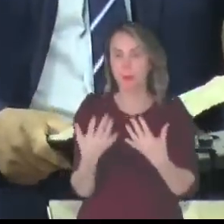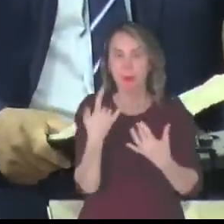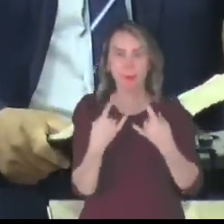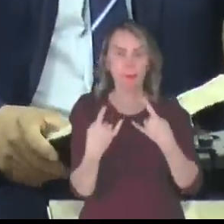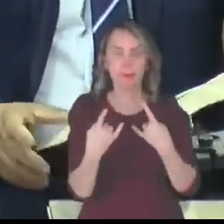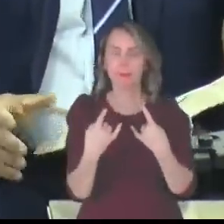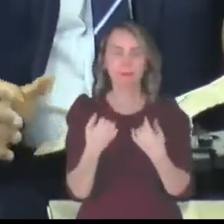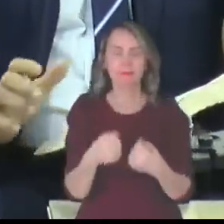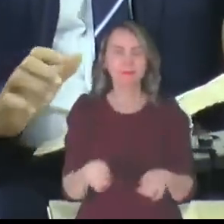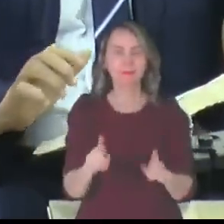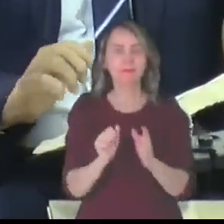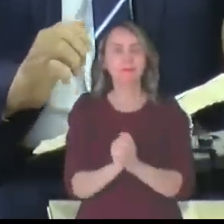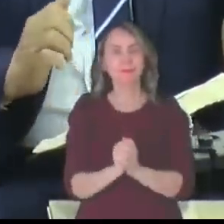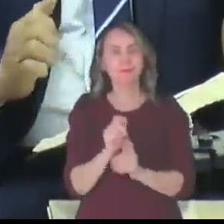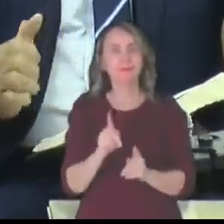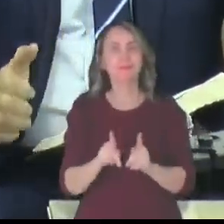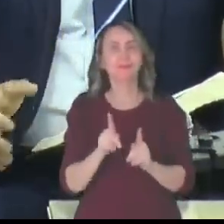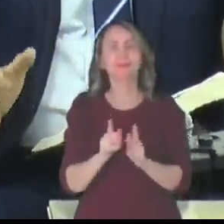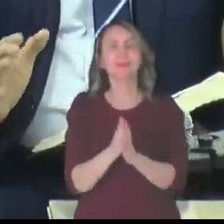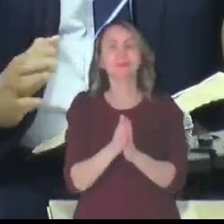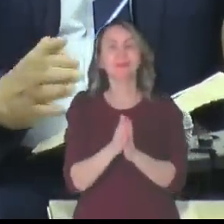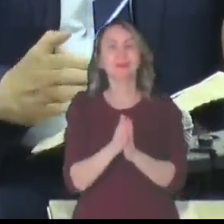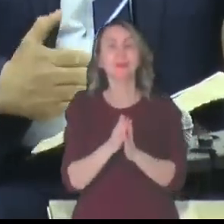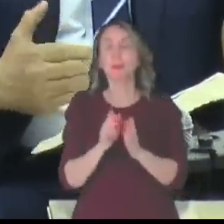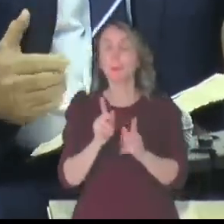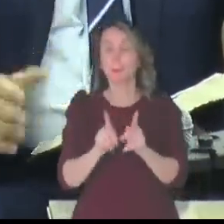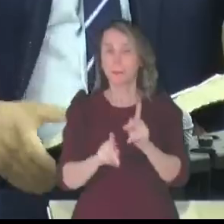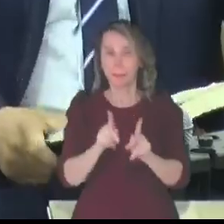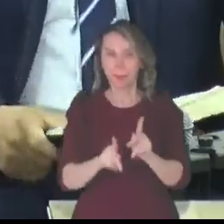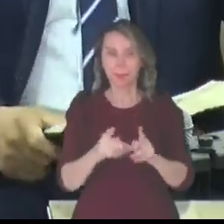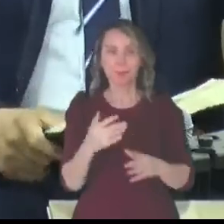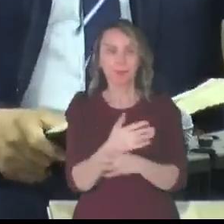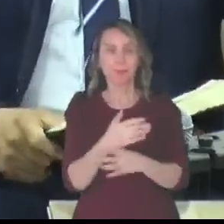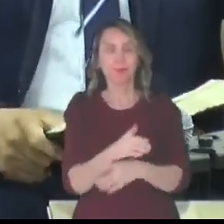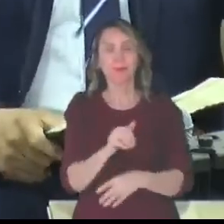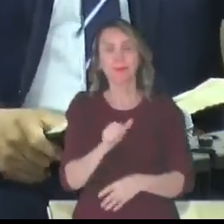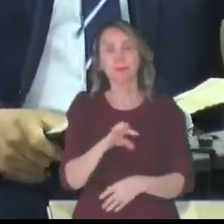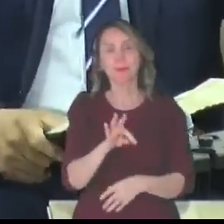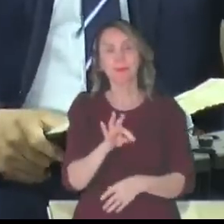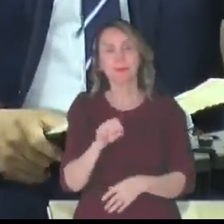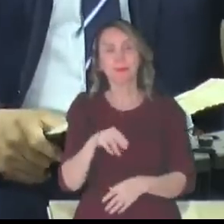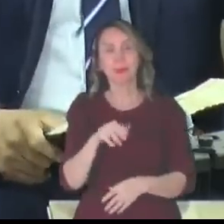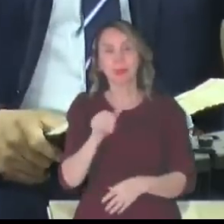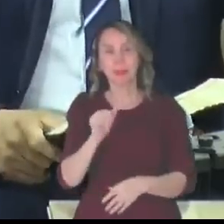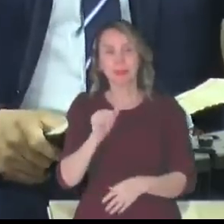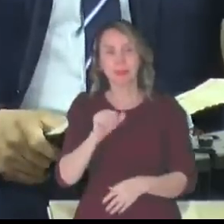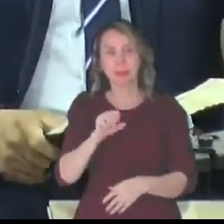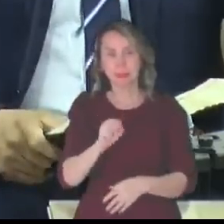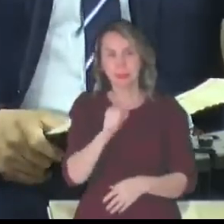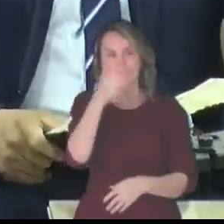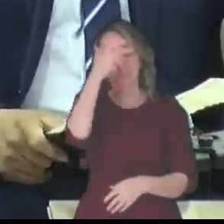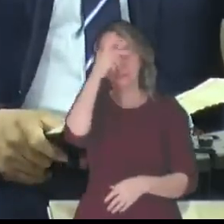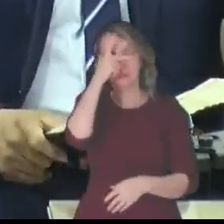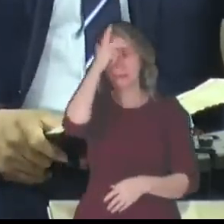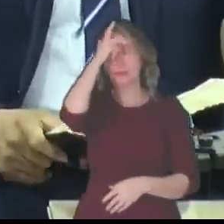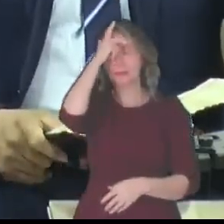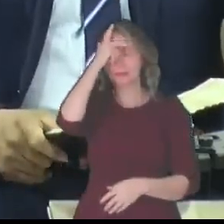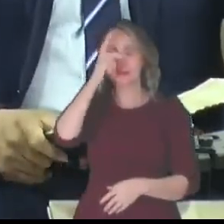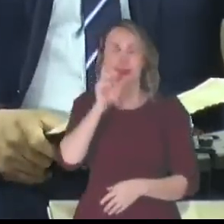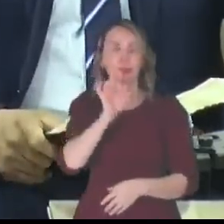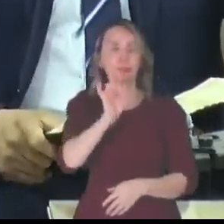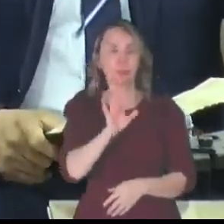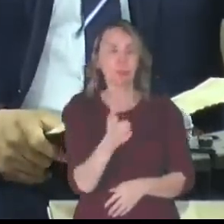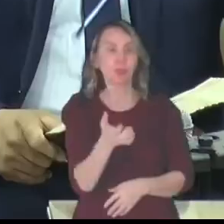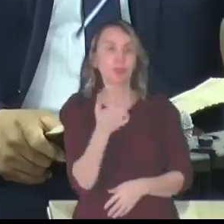que o povo de Atenas não tinha outra preocupação se não ouvir